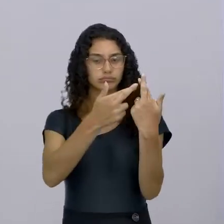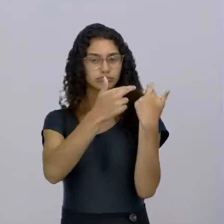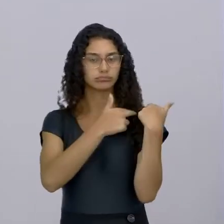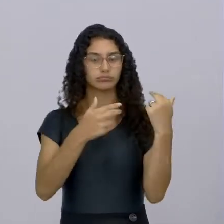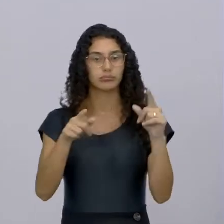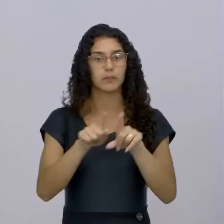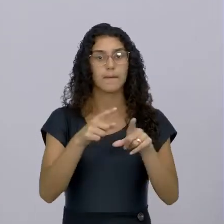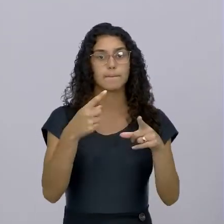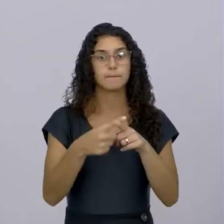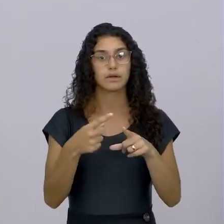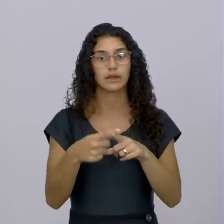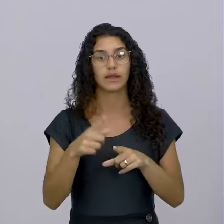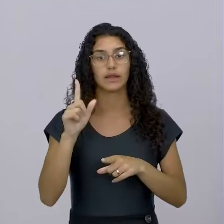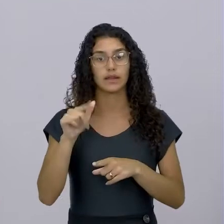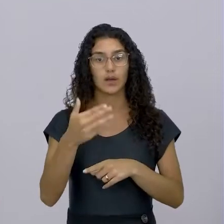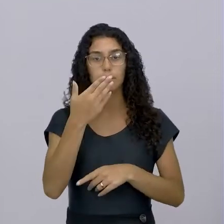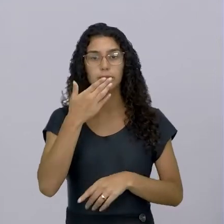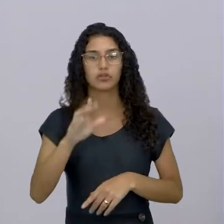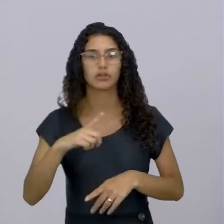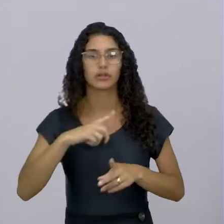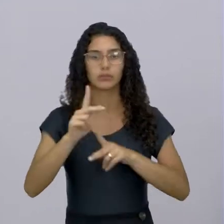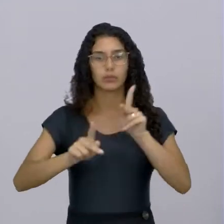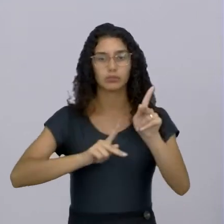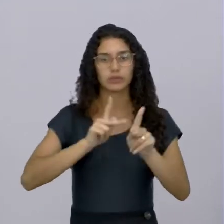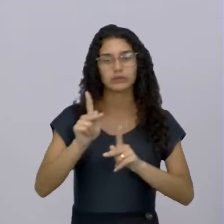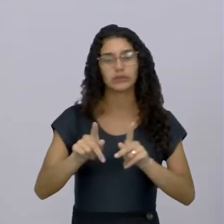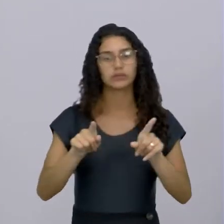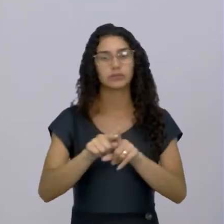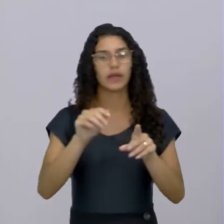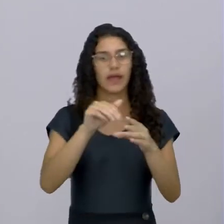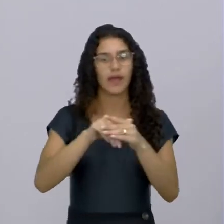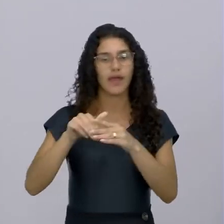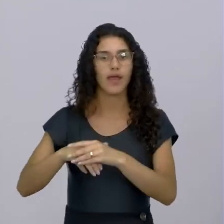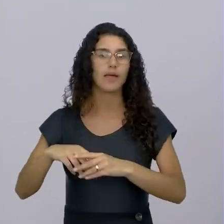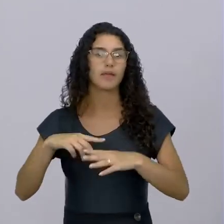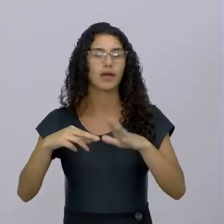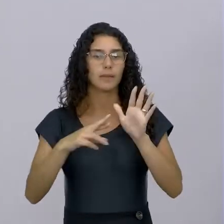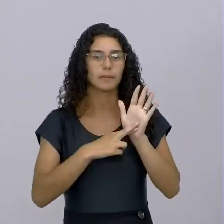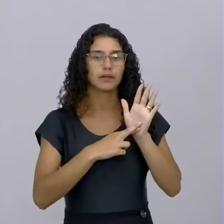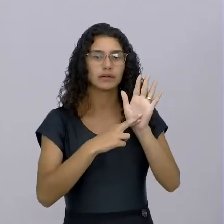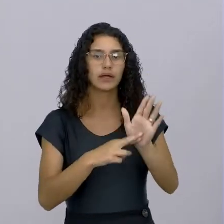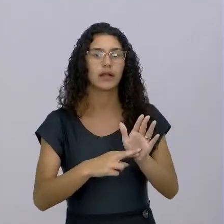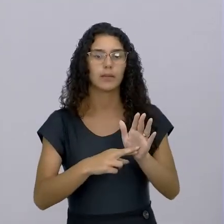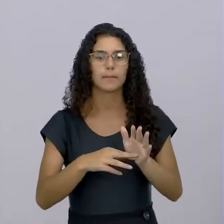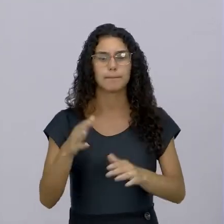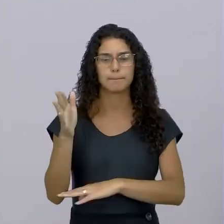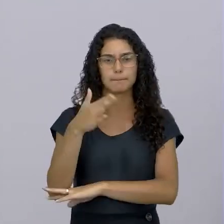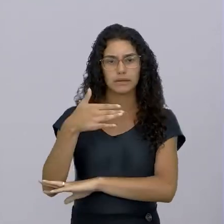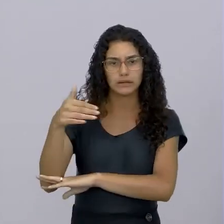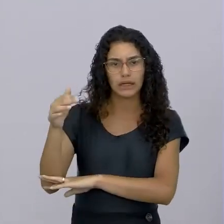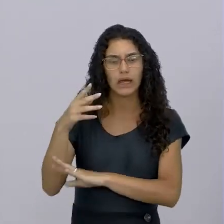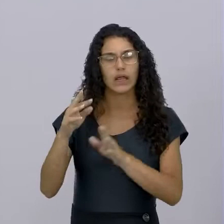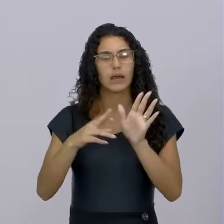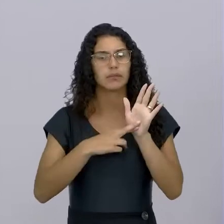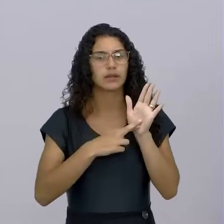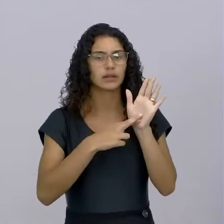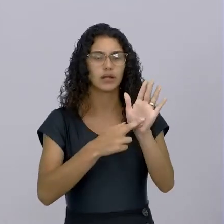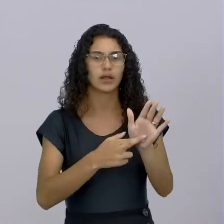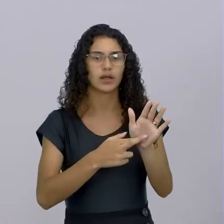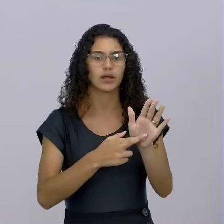responsabilidade porque eles levam essas demandas da população, eles são eleitos por representarem bandeiras, né, por